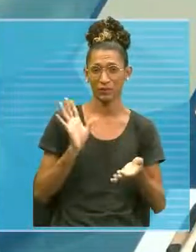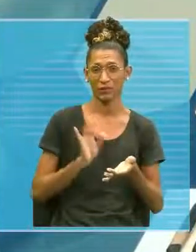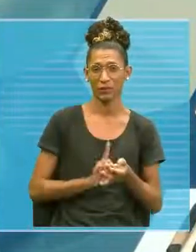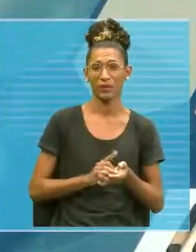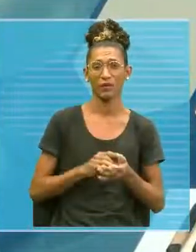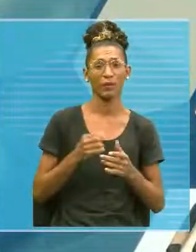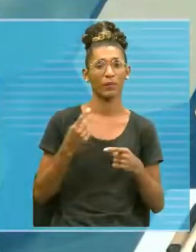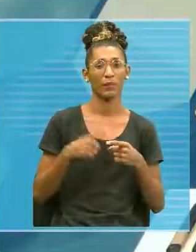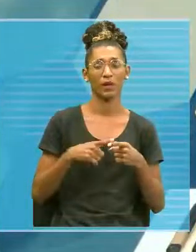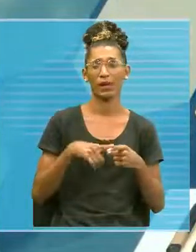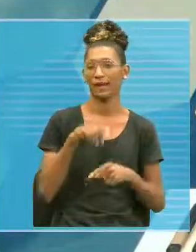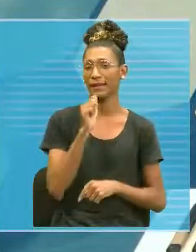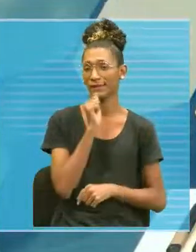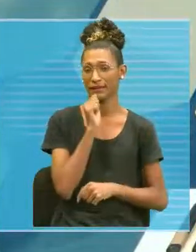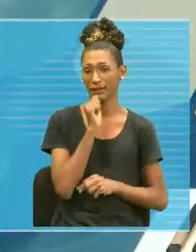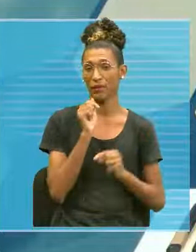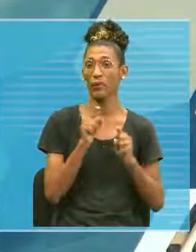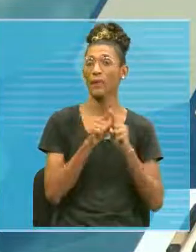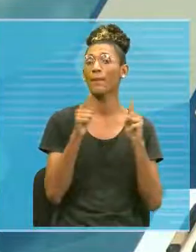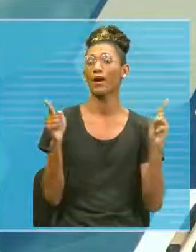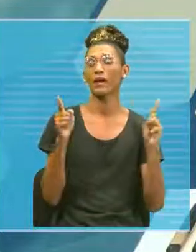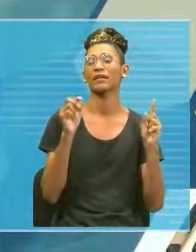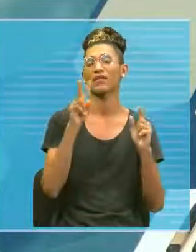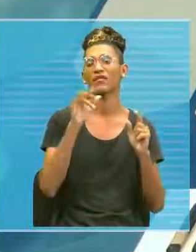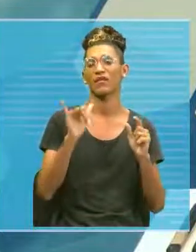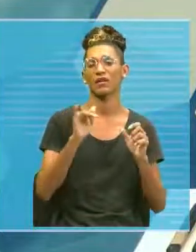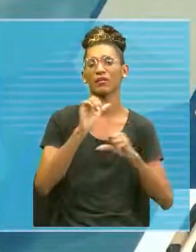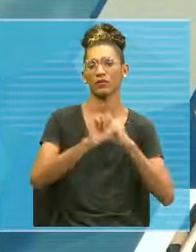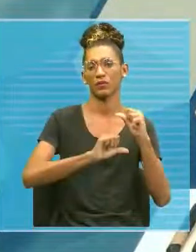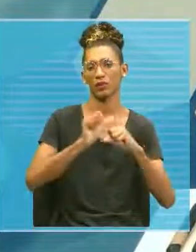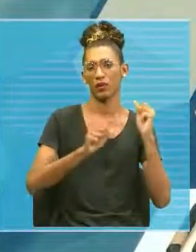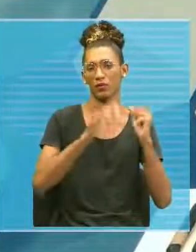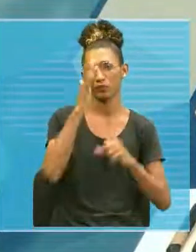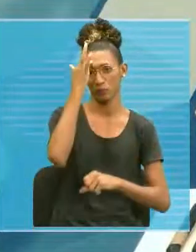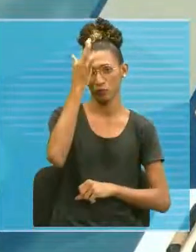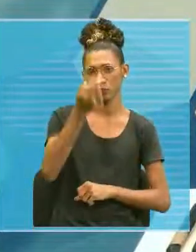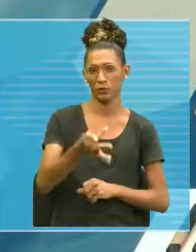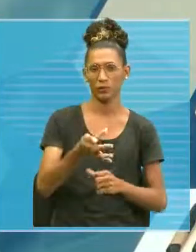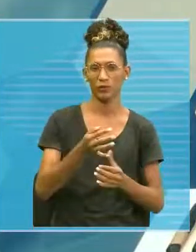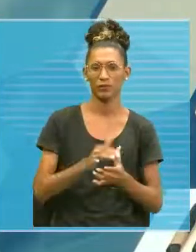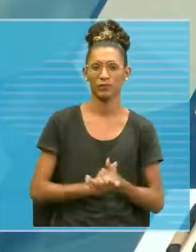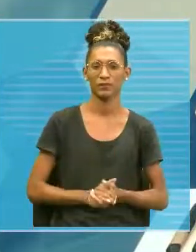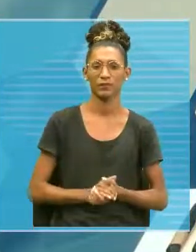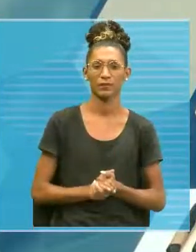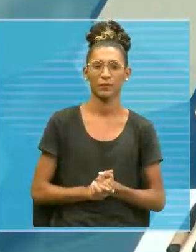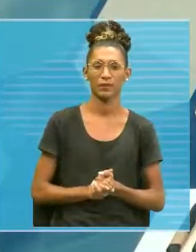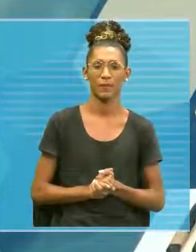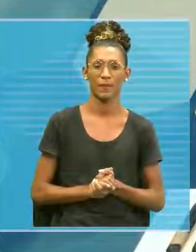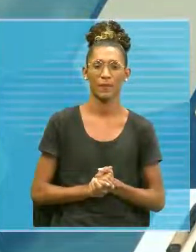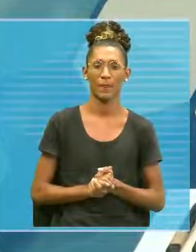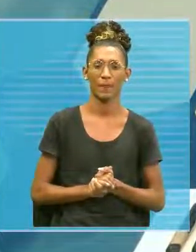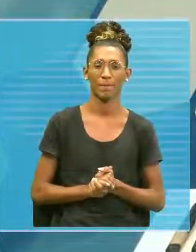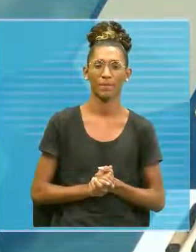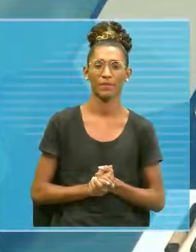porque não é nada ainda decidido mas sim ele vai mudar com essa